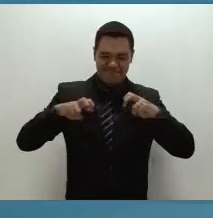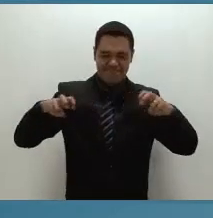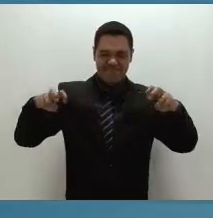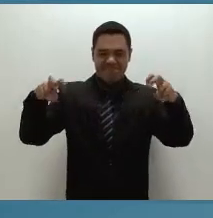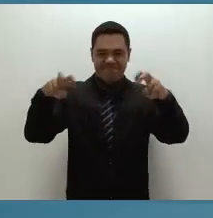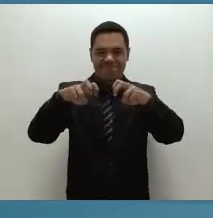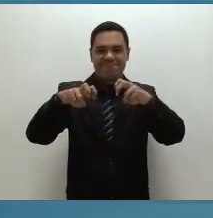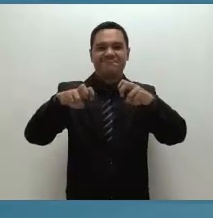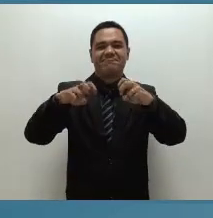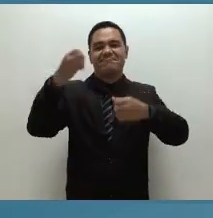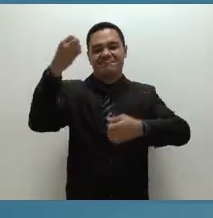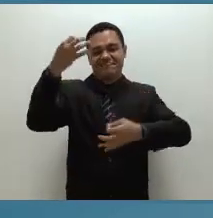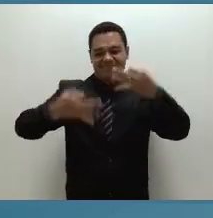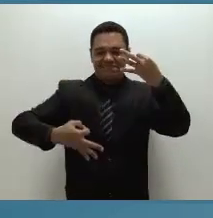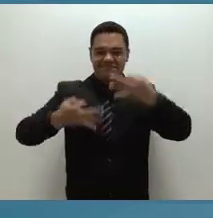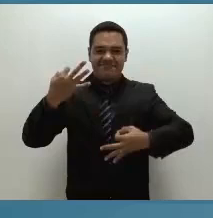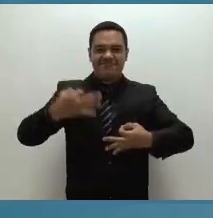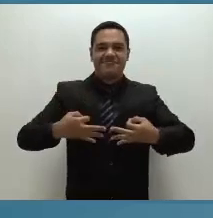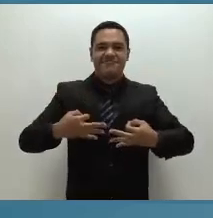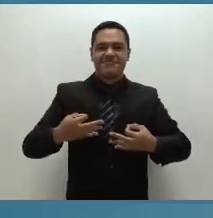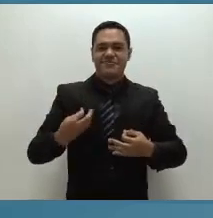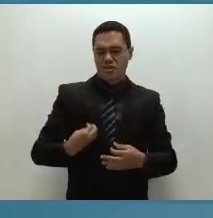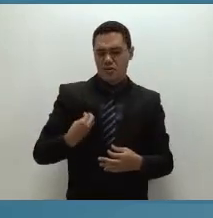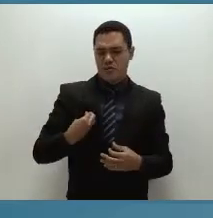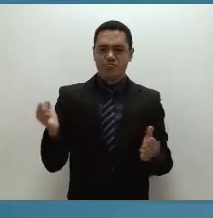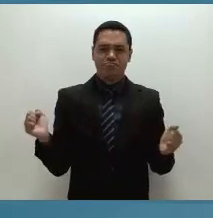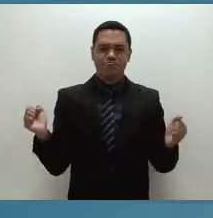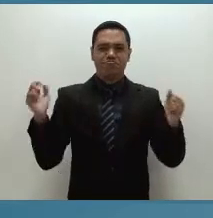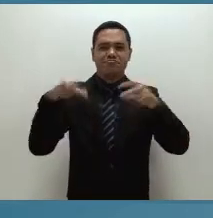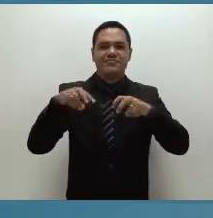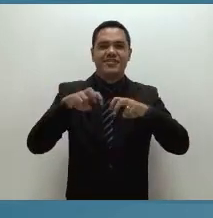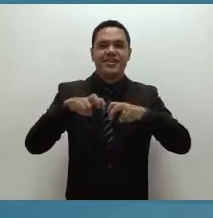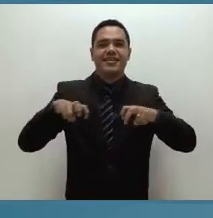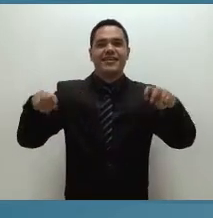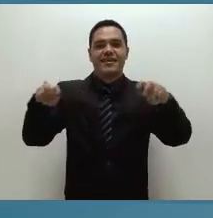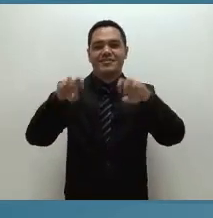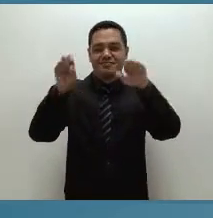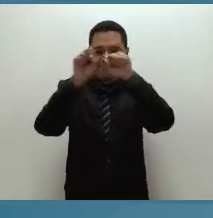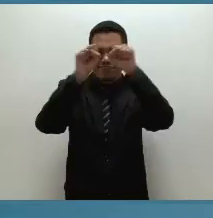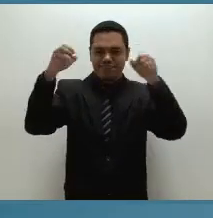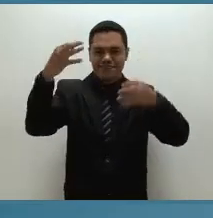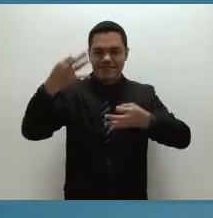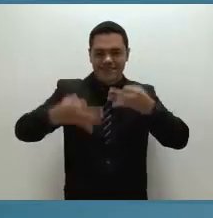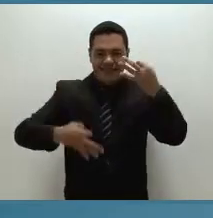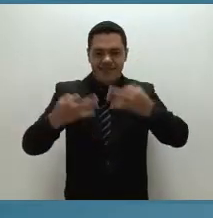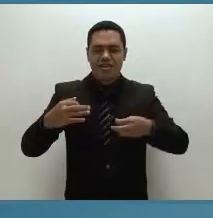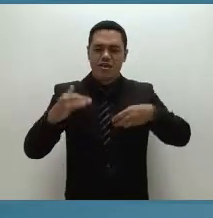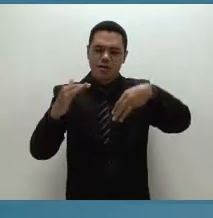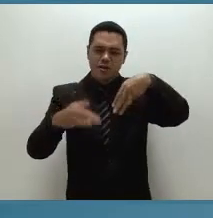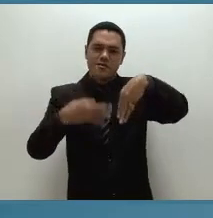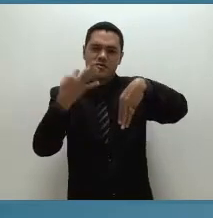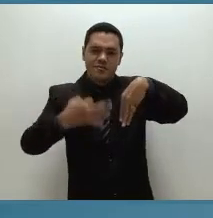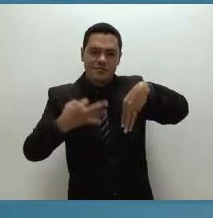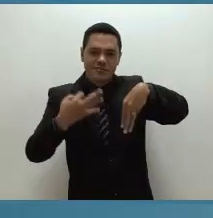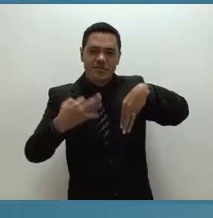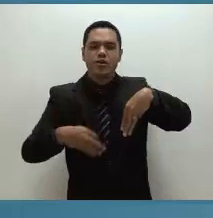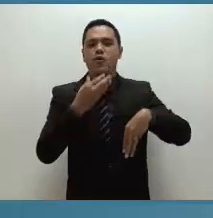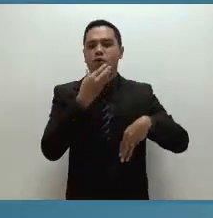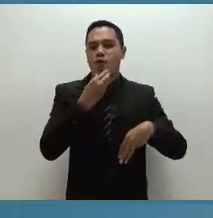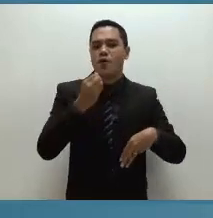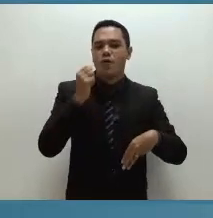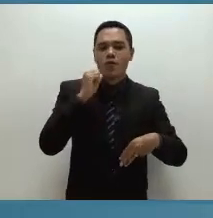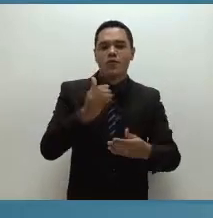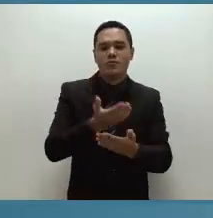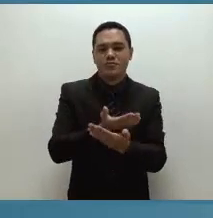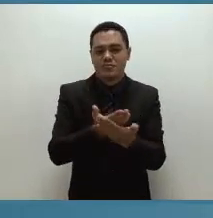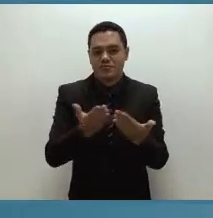a todos os integrantes deste Poder Judiciário, a todos os magistrados e magistradas,